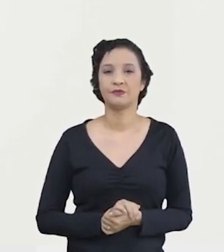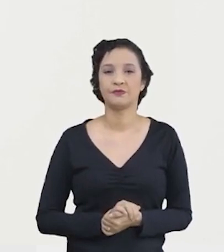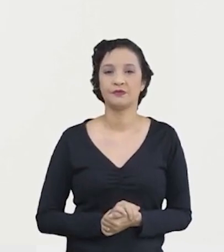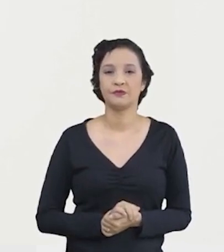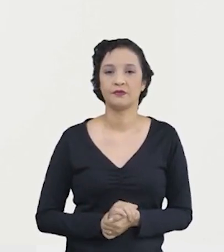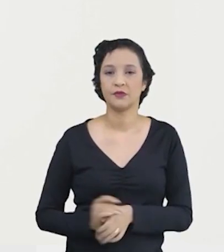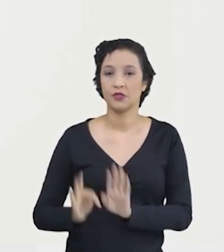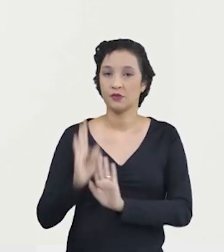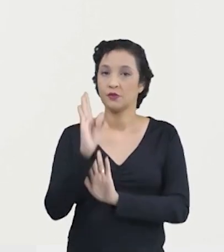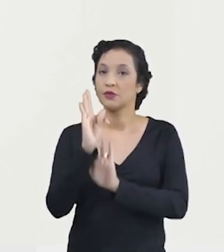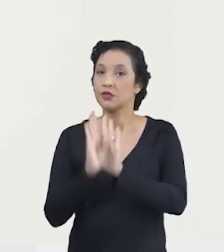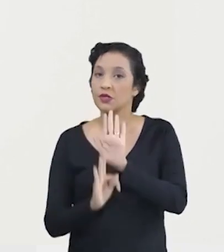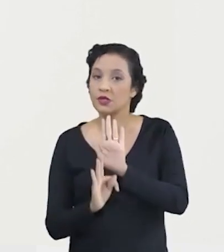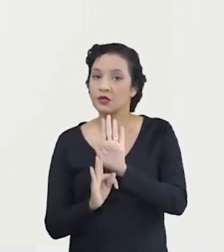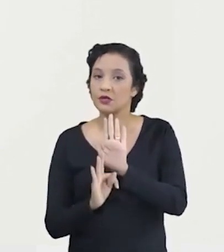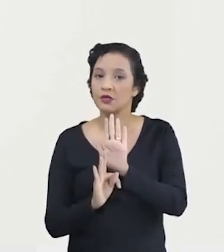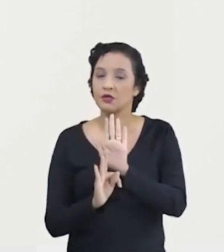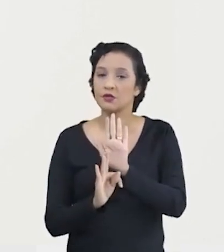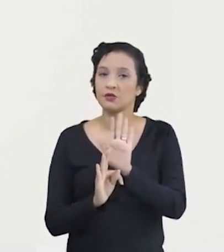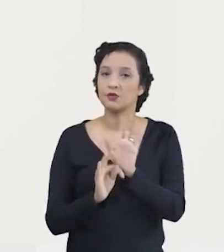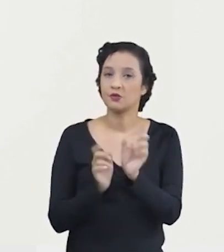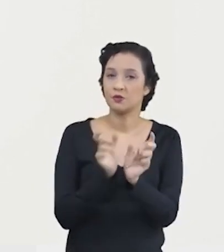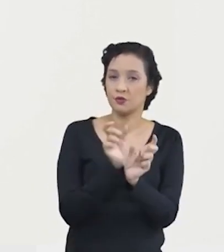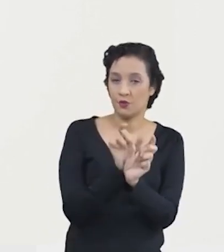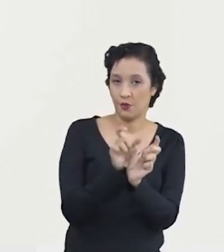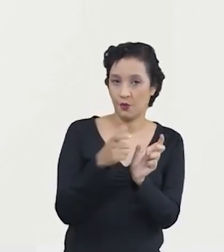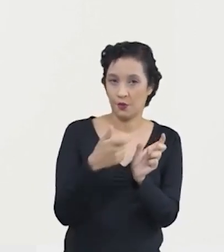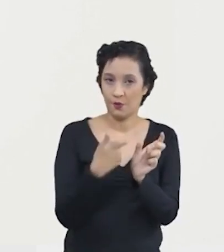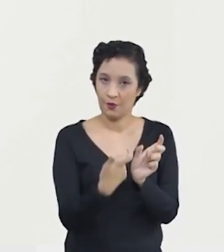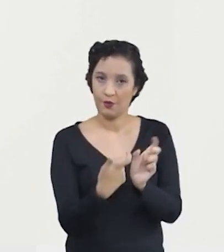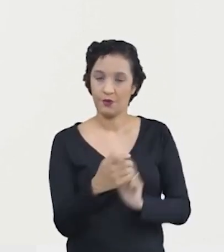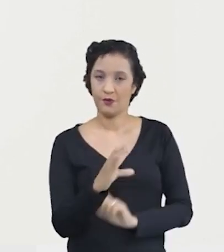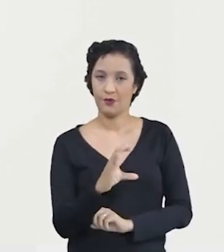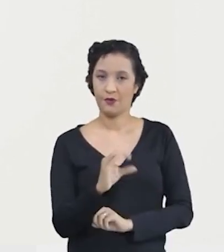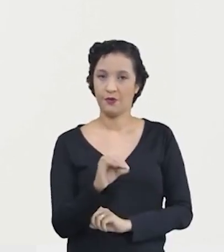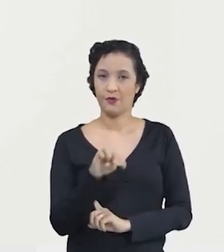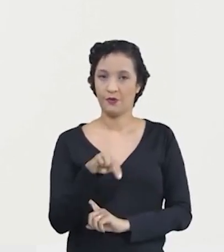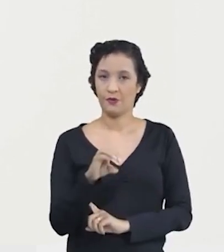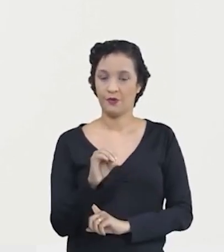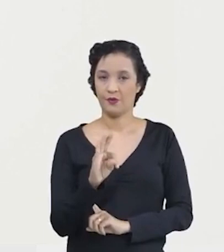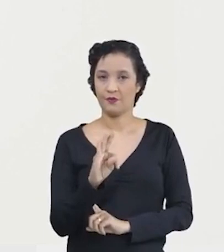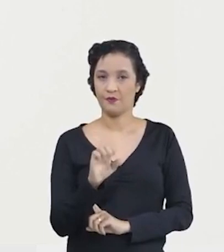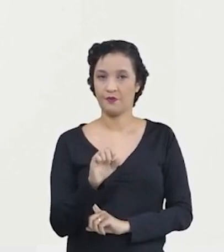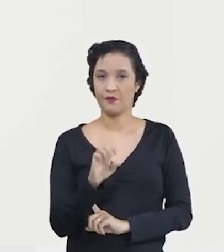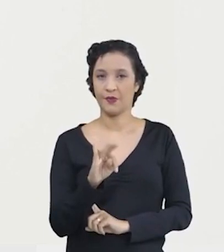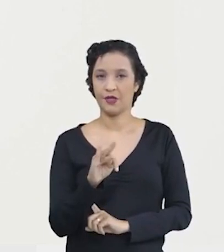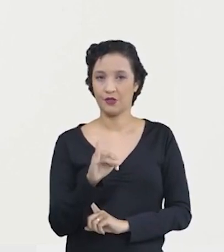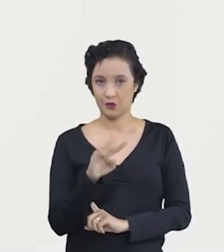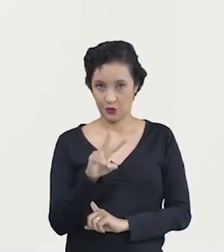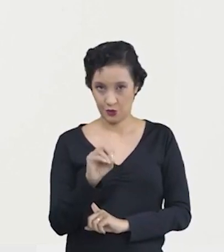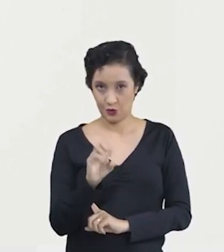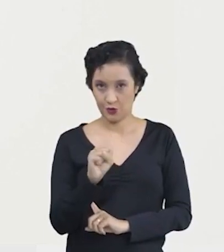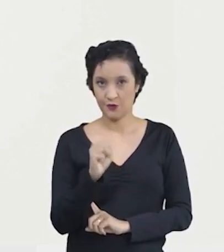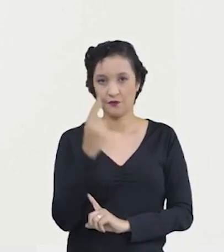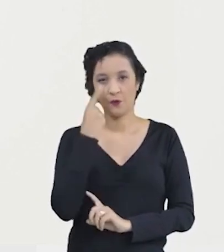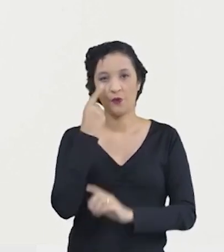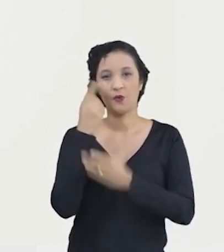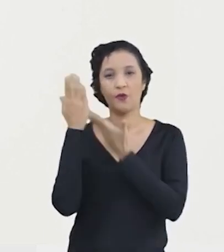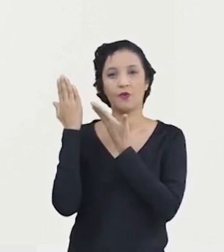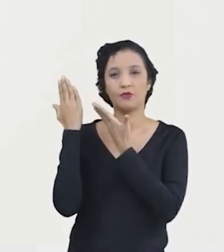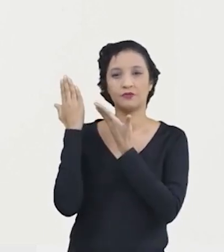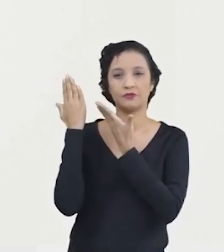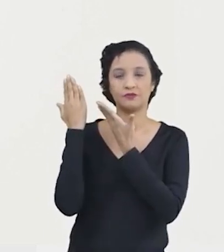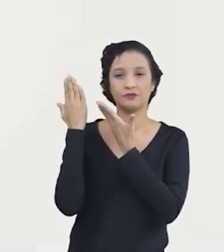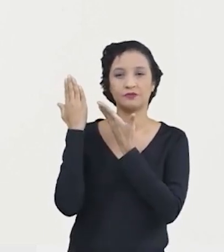Os textos conotativos, vou marcar aqui também que agora a gente está falando dos textos conotativos. Usam palavras